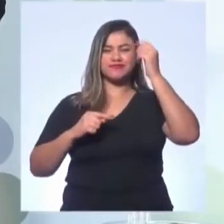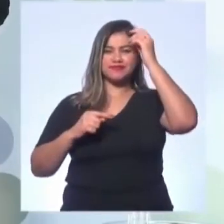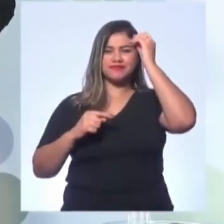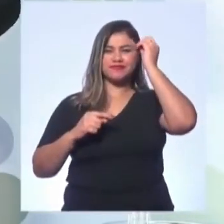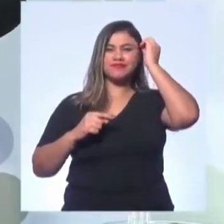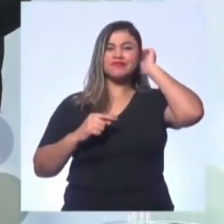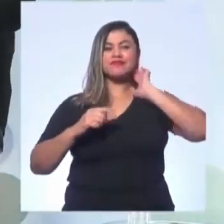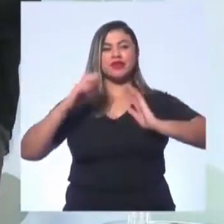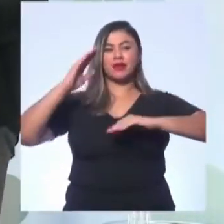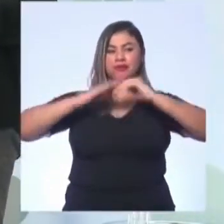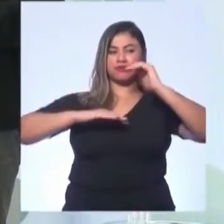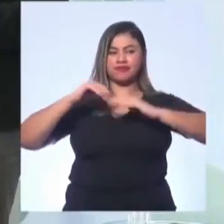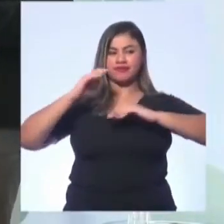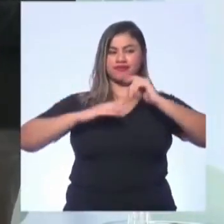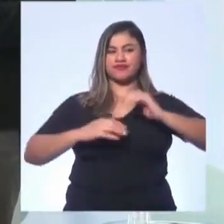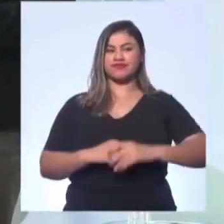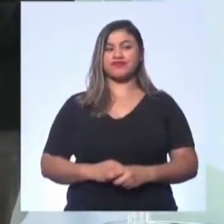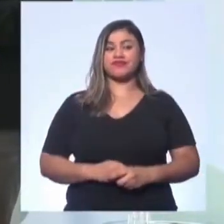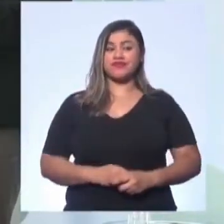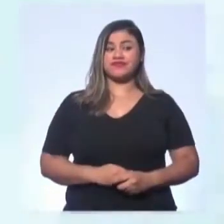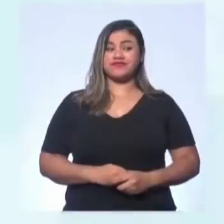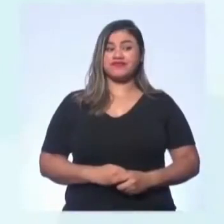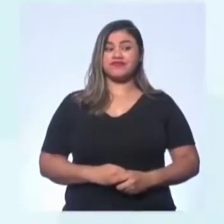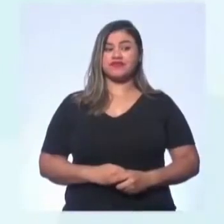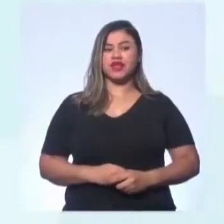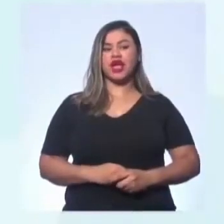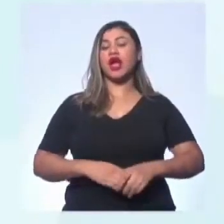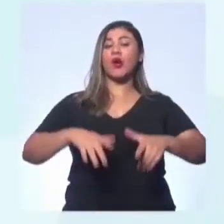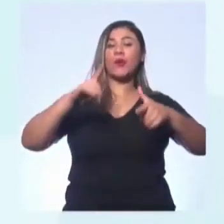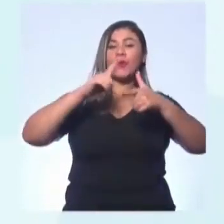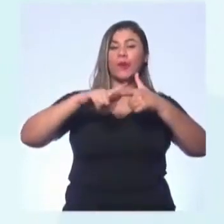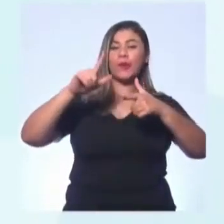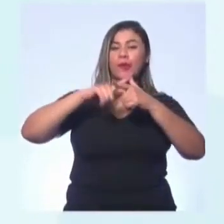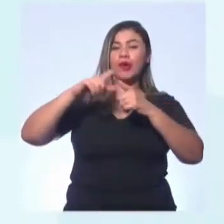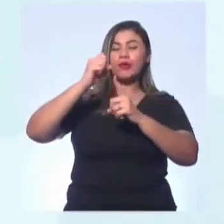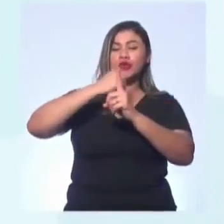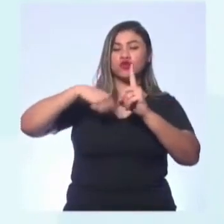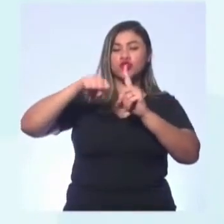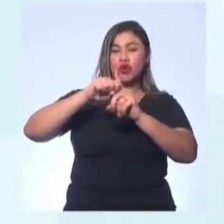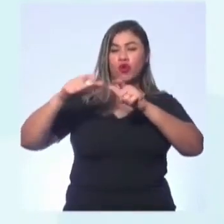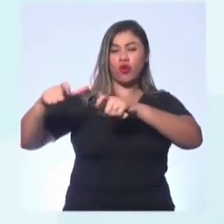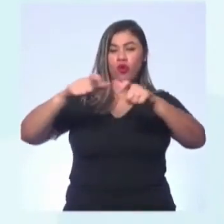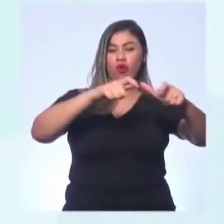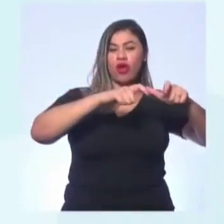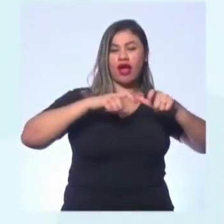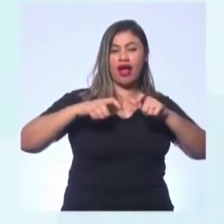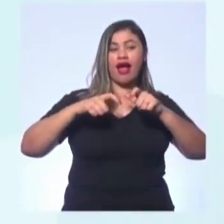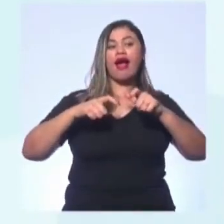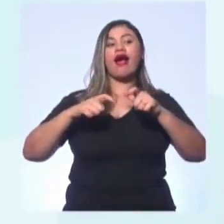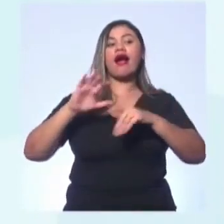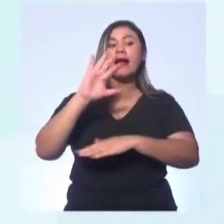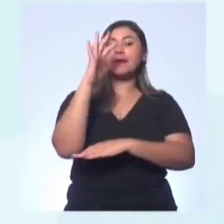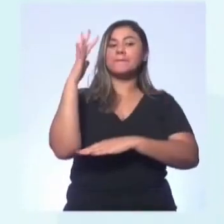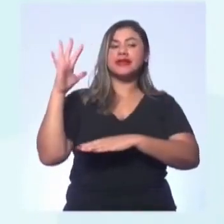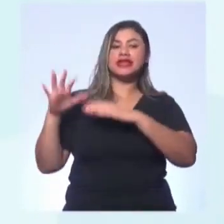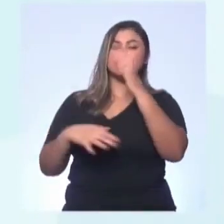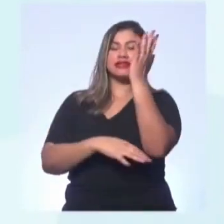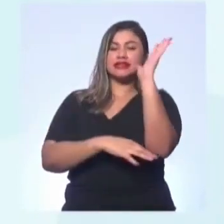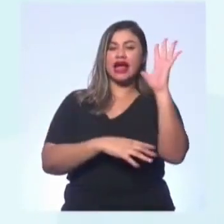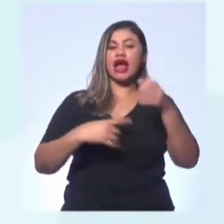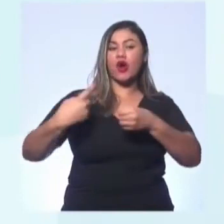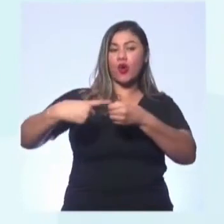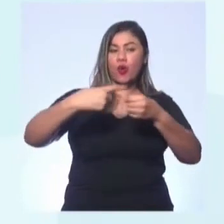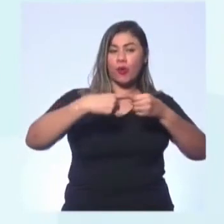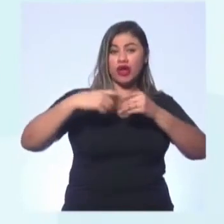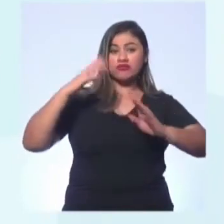a habilidade, identificar problemas socioespaciais e ambientais urbanos, caracterizando-os e